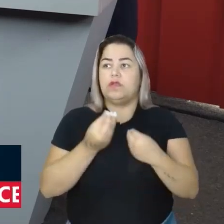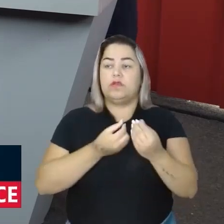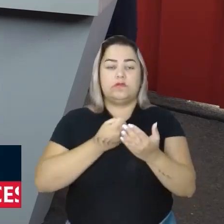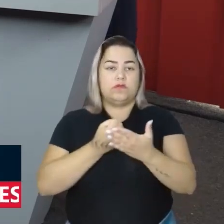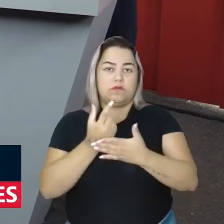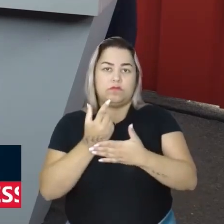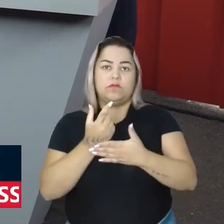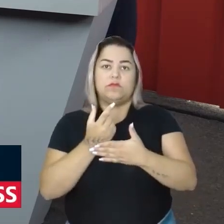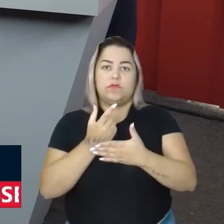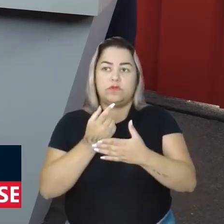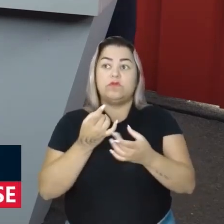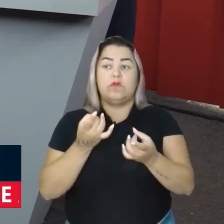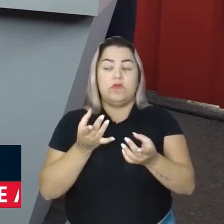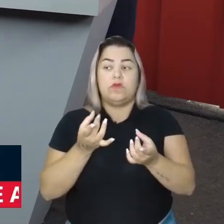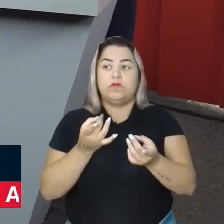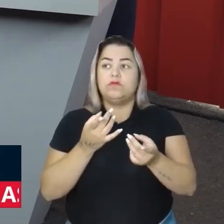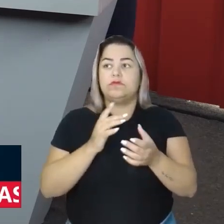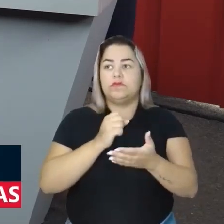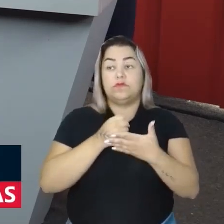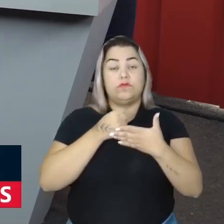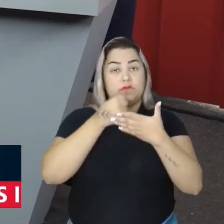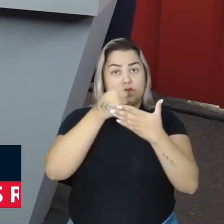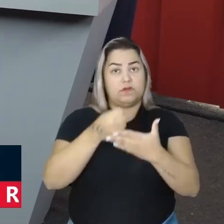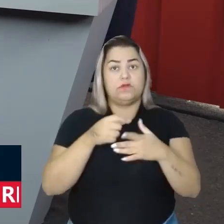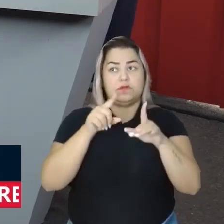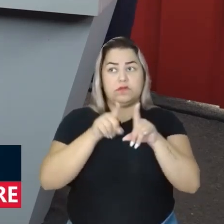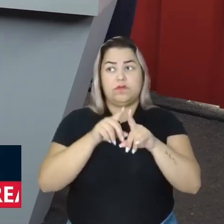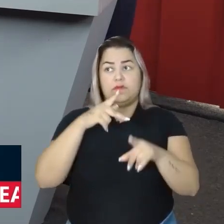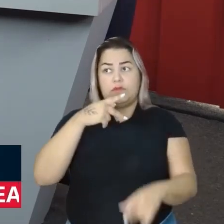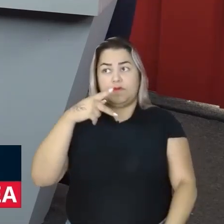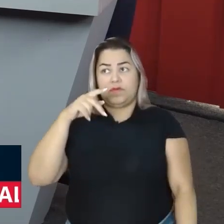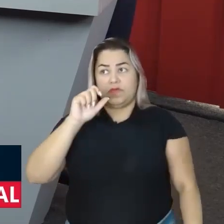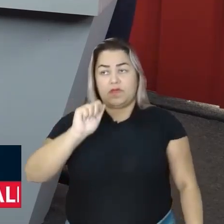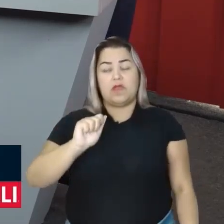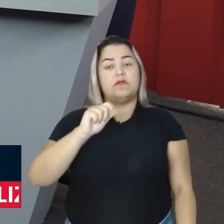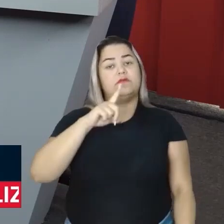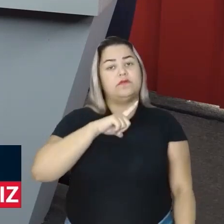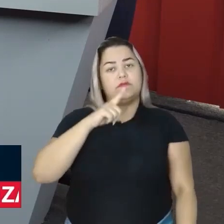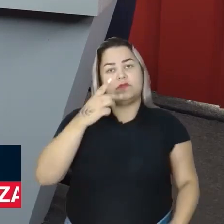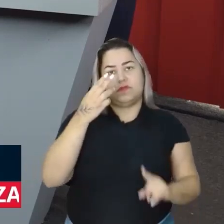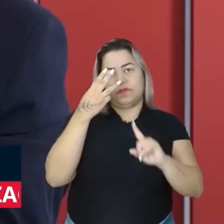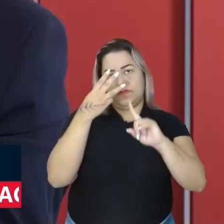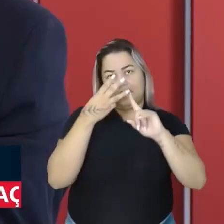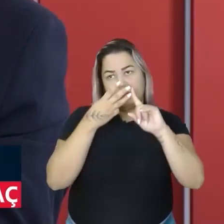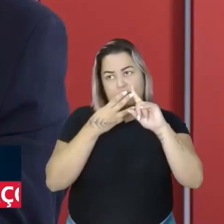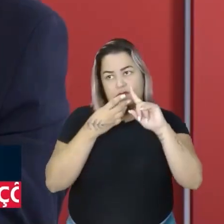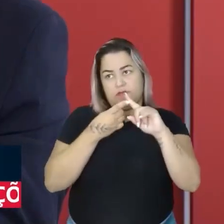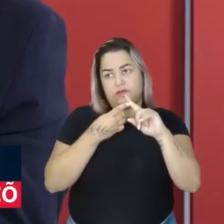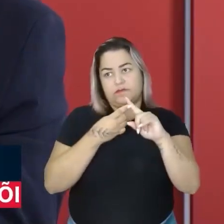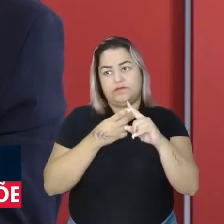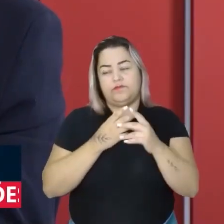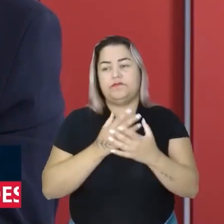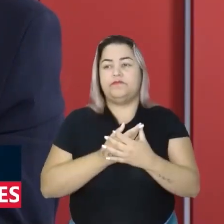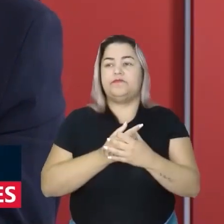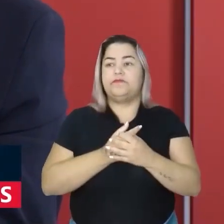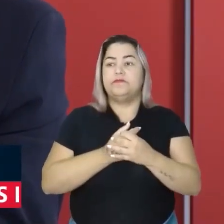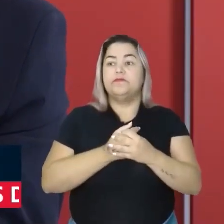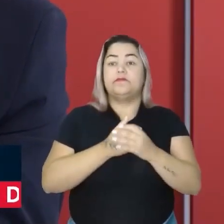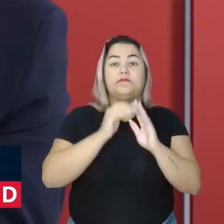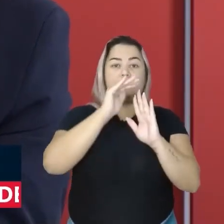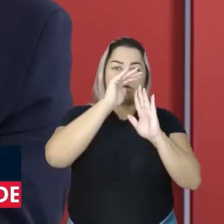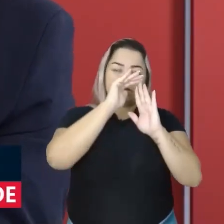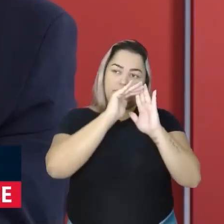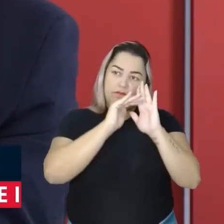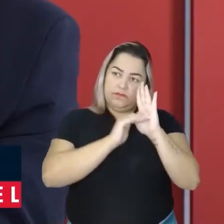comprar? Eu estou te ofertando. E o PA, ele tem basicamente 3 linhas, né? Ele tem um programa que